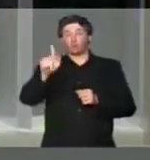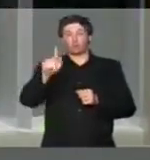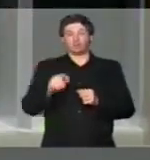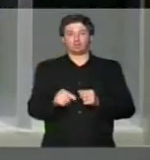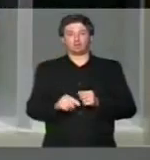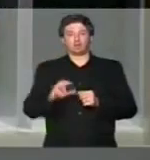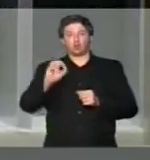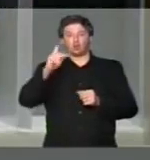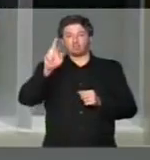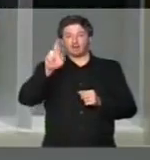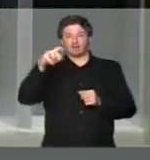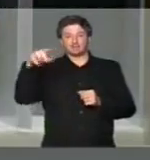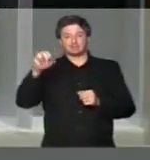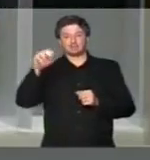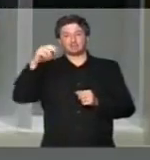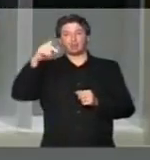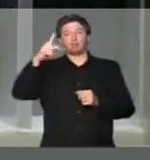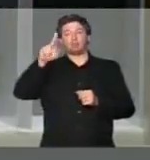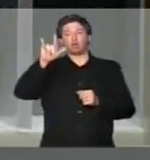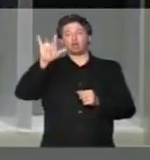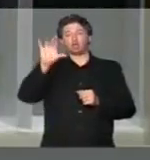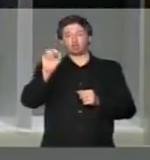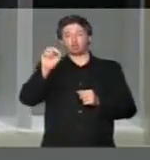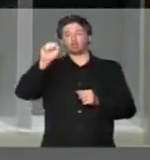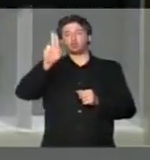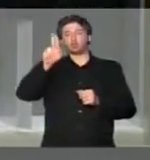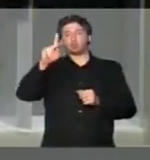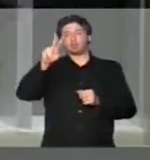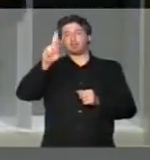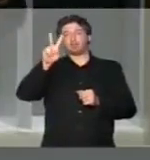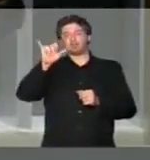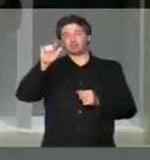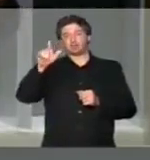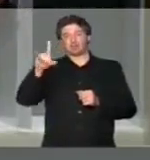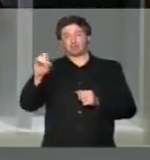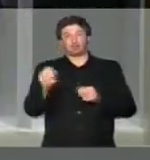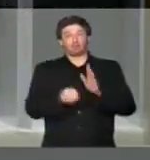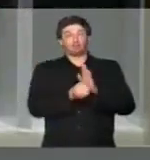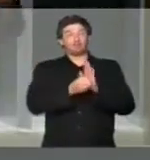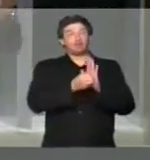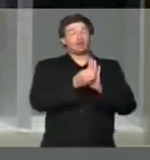chamada operação políticos supervisionados sobre vários